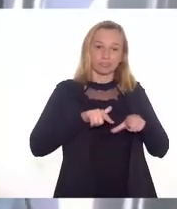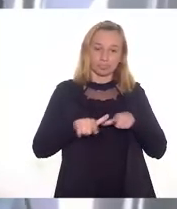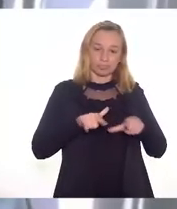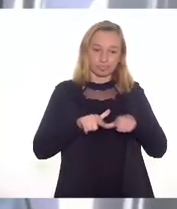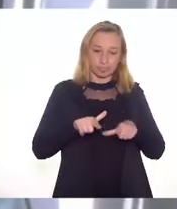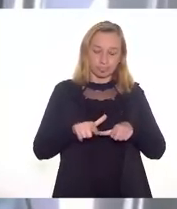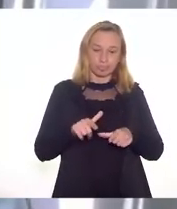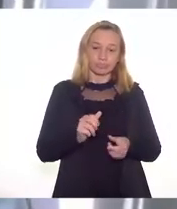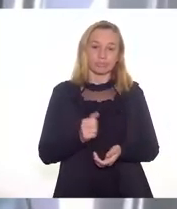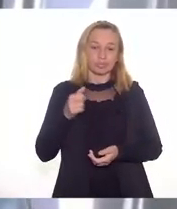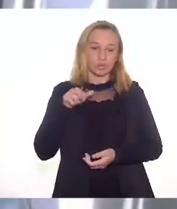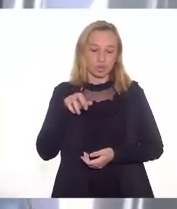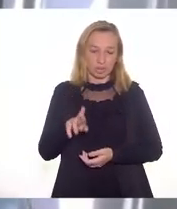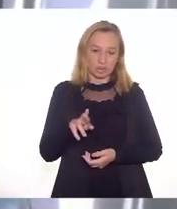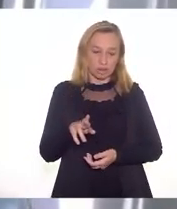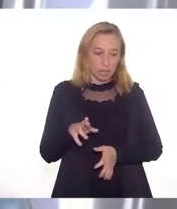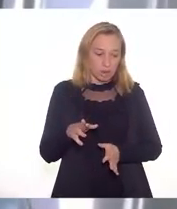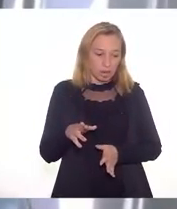Rosenberg,